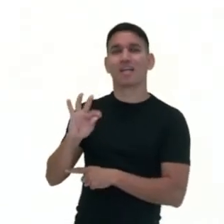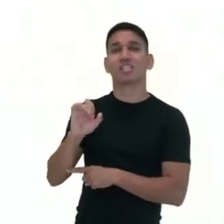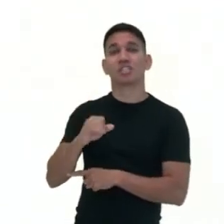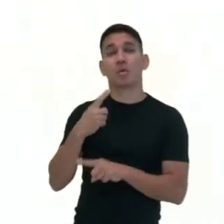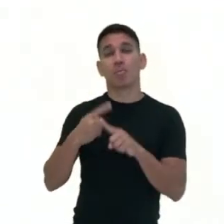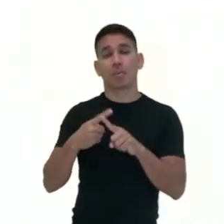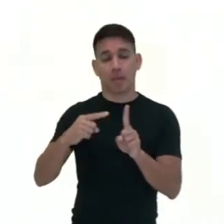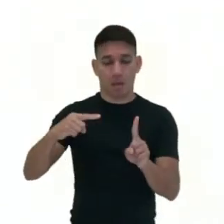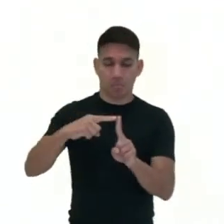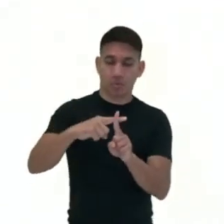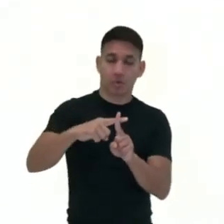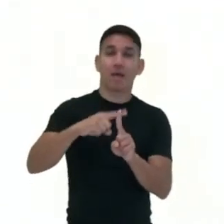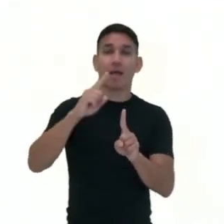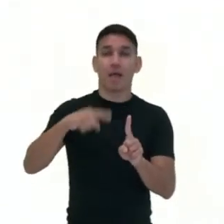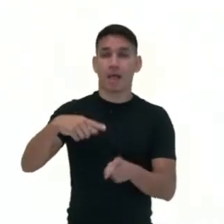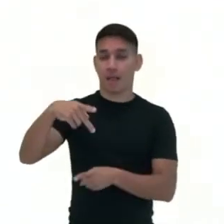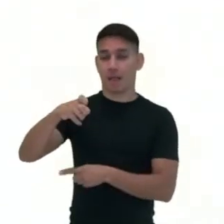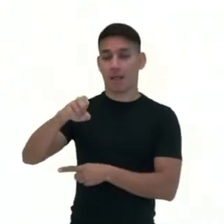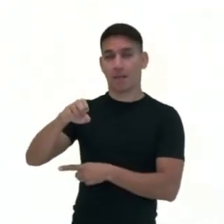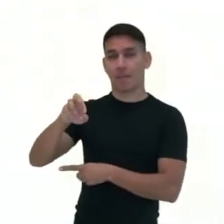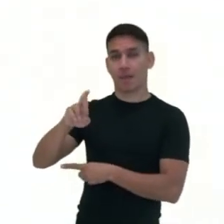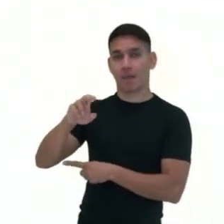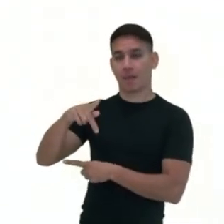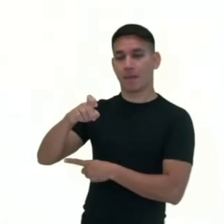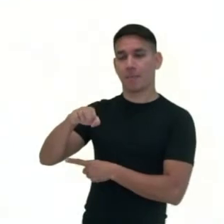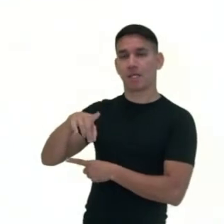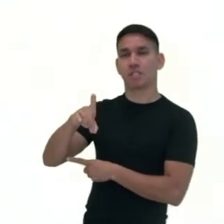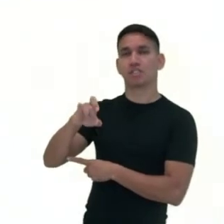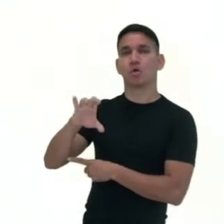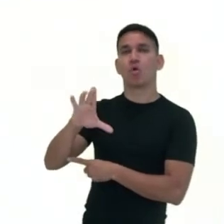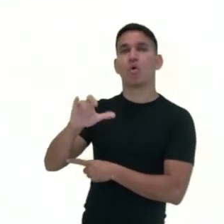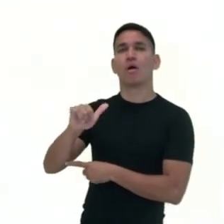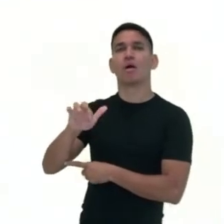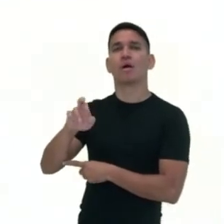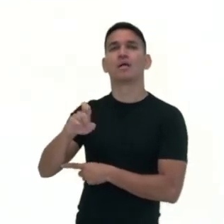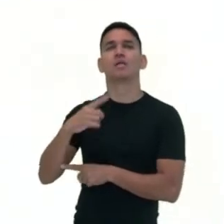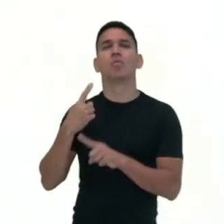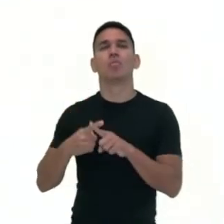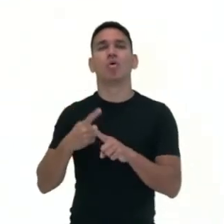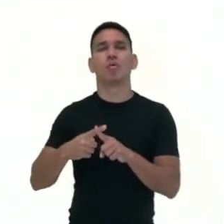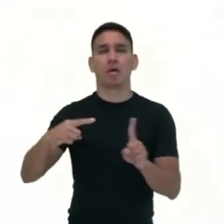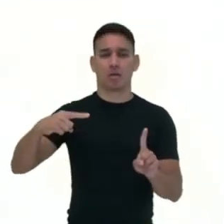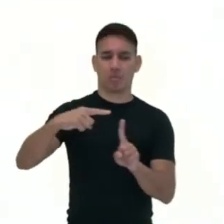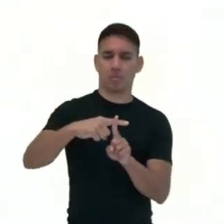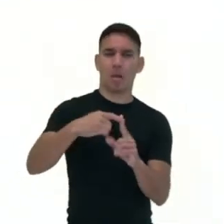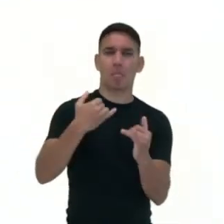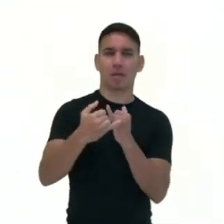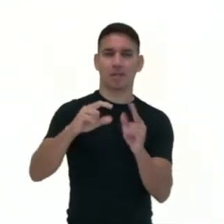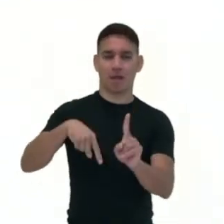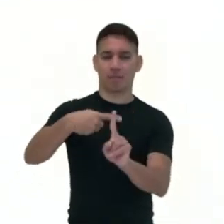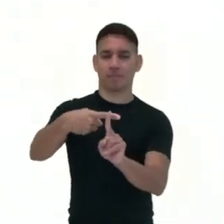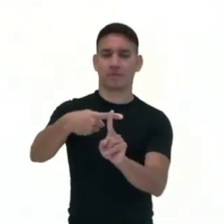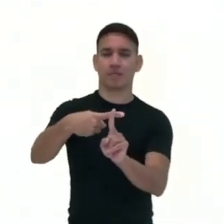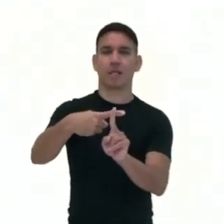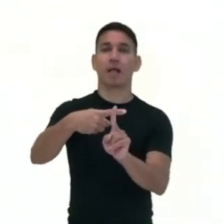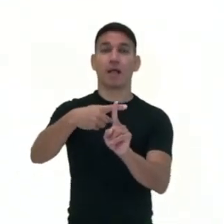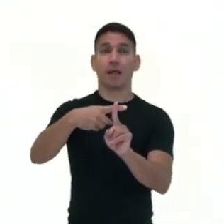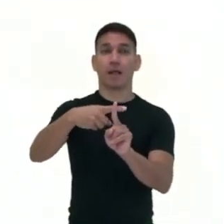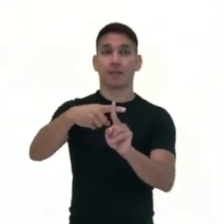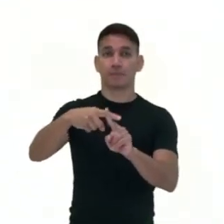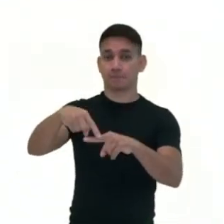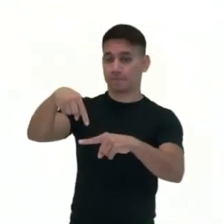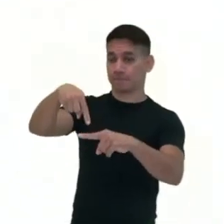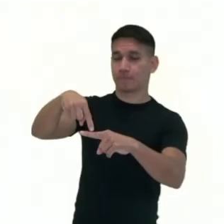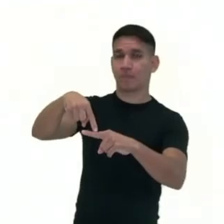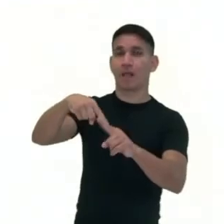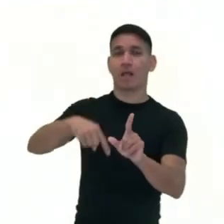porque elas são duas retinhas, né? Que formam aproximadamente uma cruz ou um T ali, né? Então elas são perpendiculares e formam